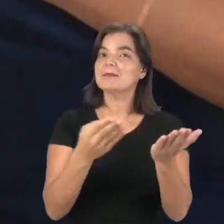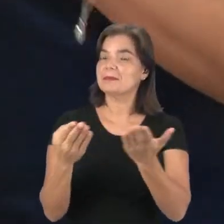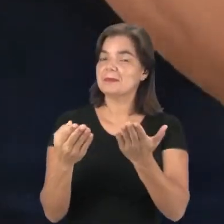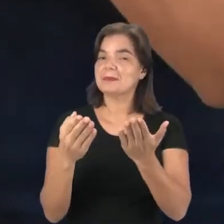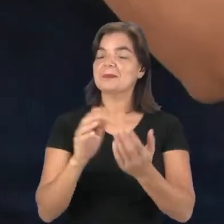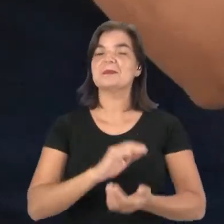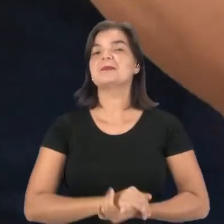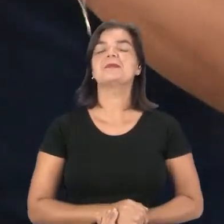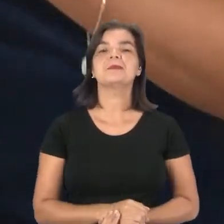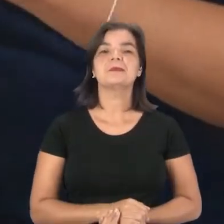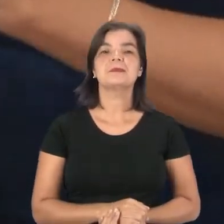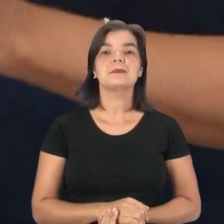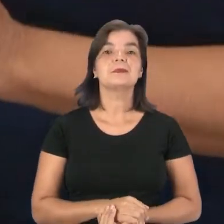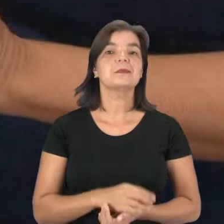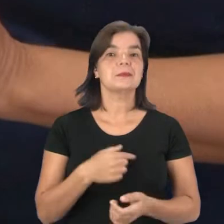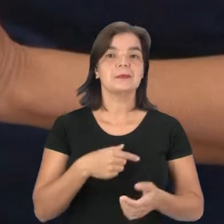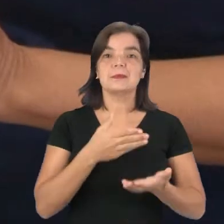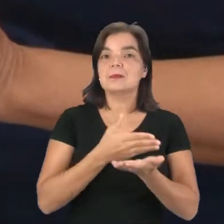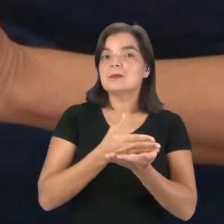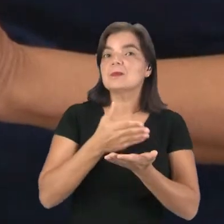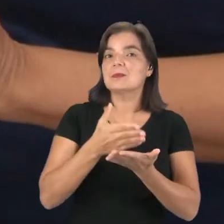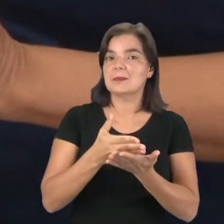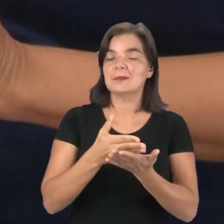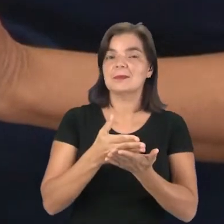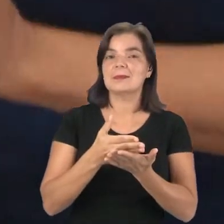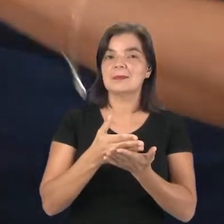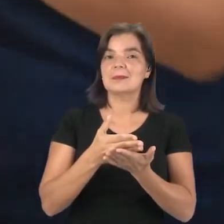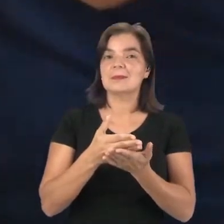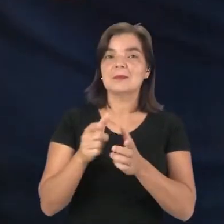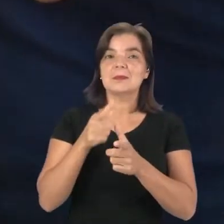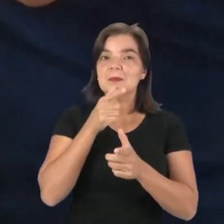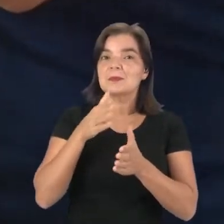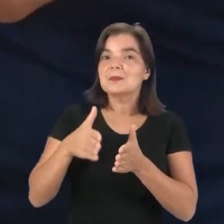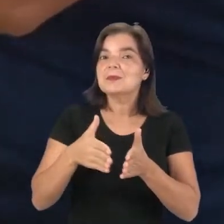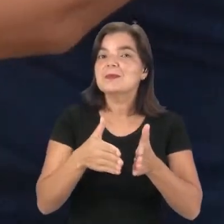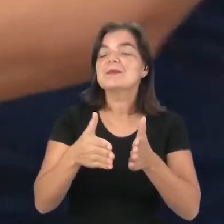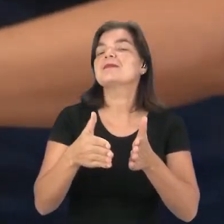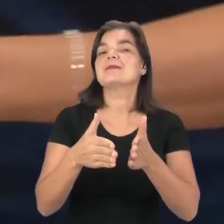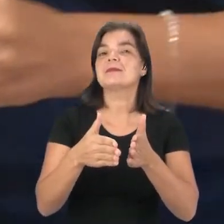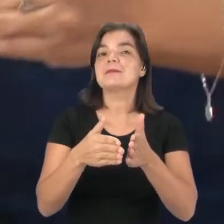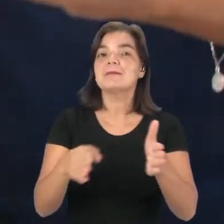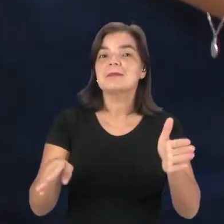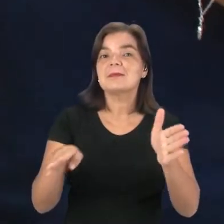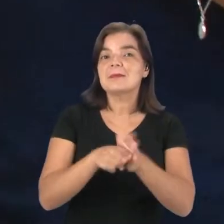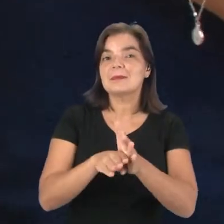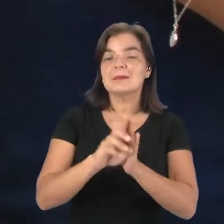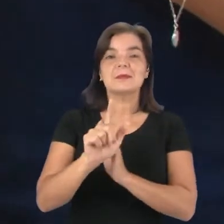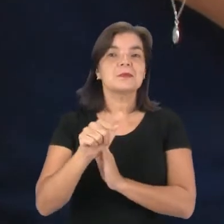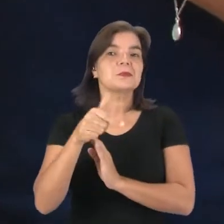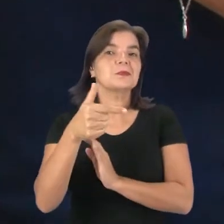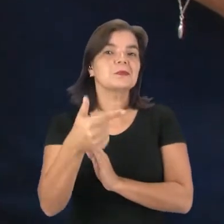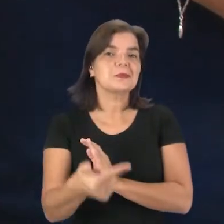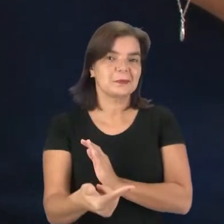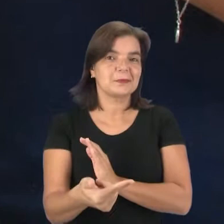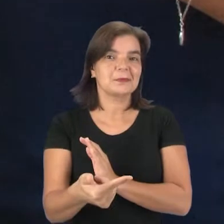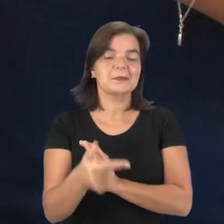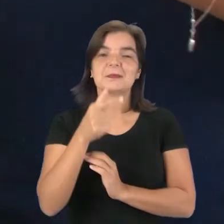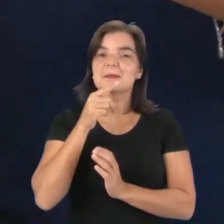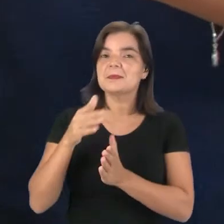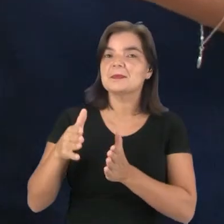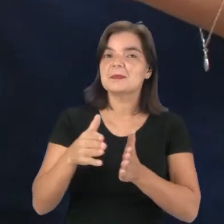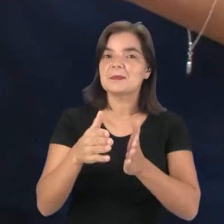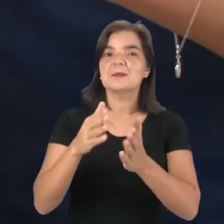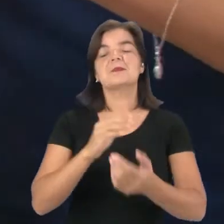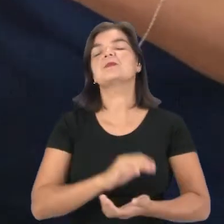deixe o lado ela estava aqui no início desse lado do Lago e ela queria chegar do outro lado